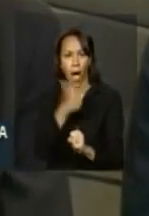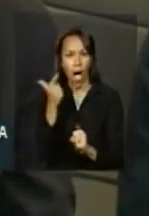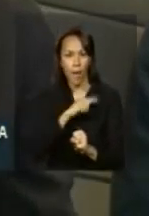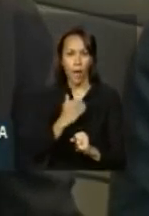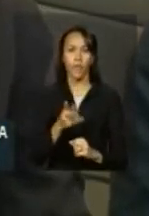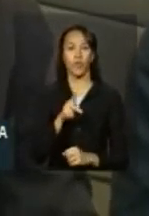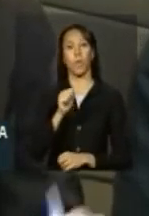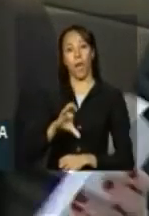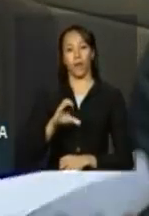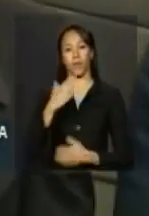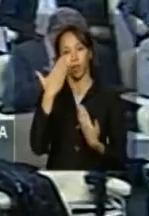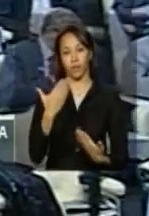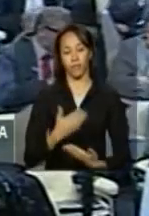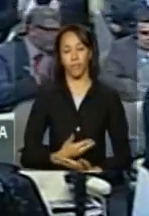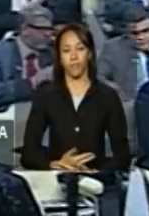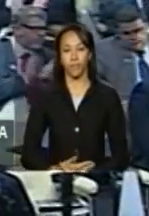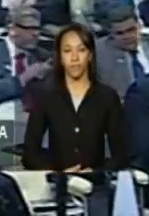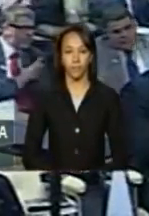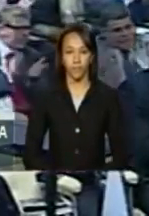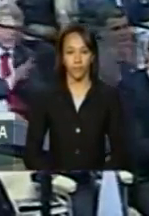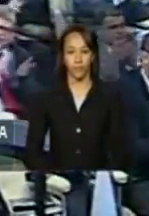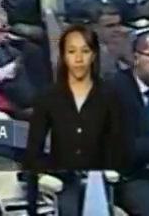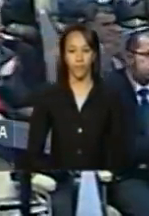PAC. Muito obrigada.